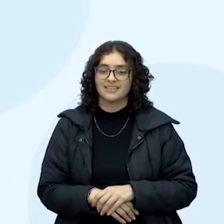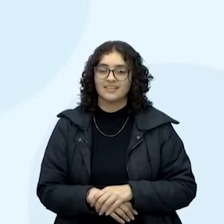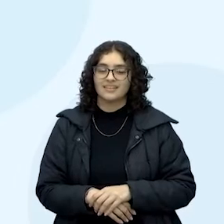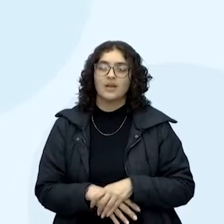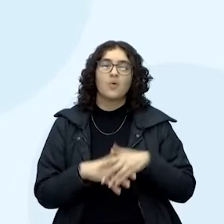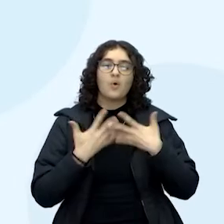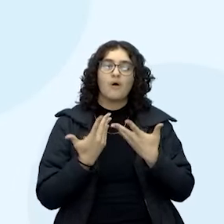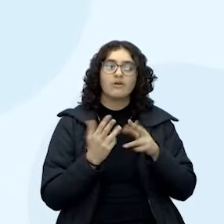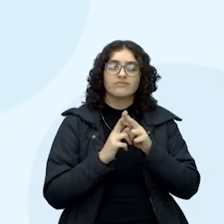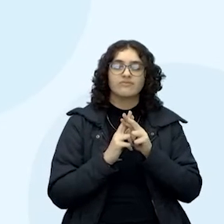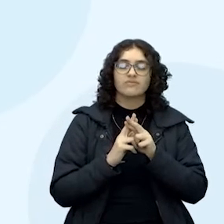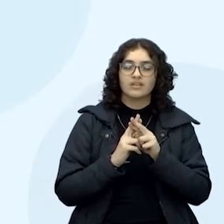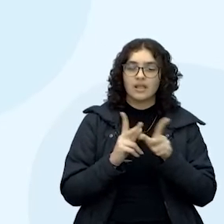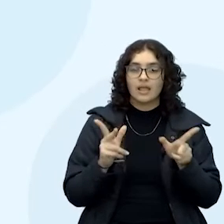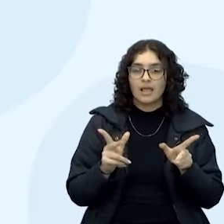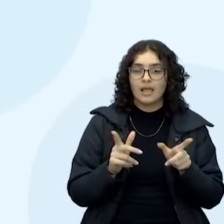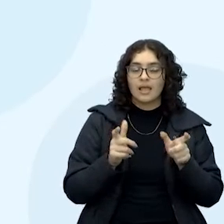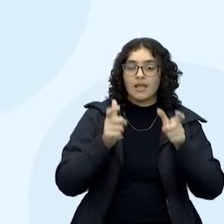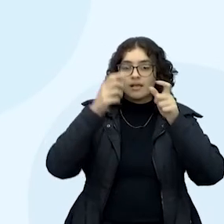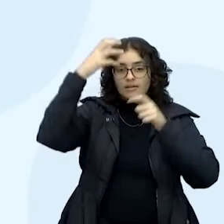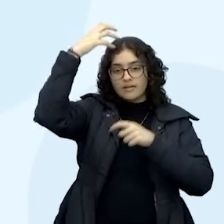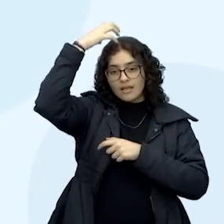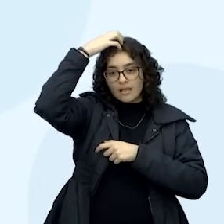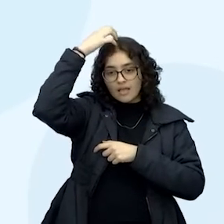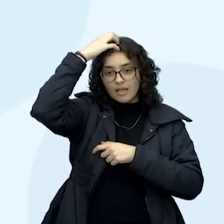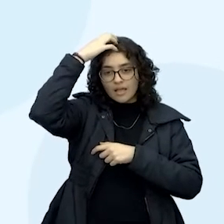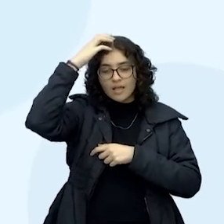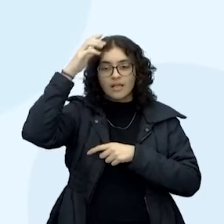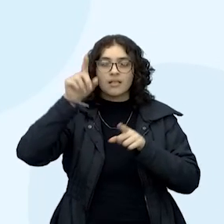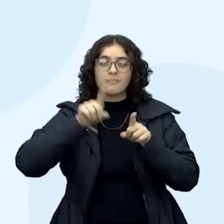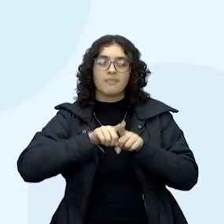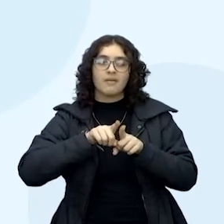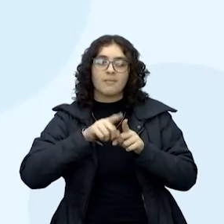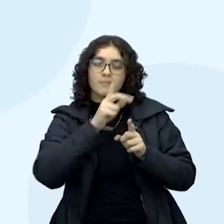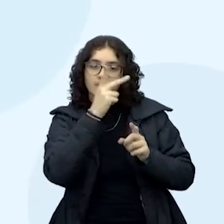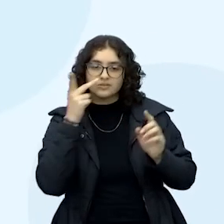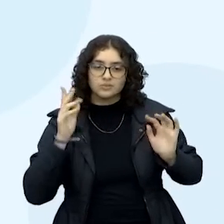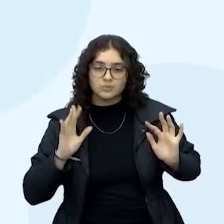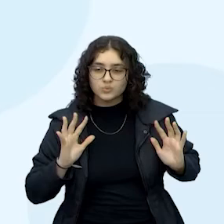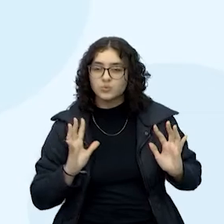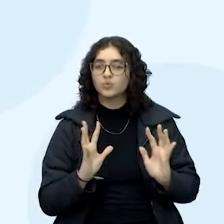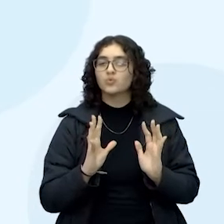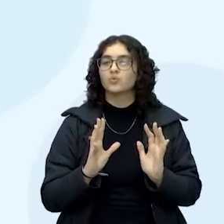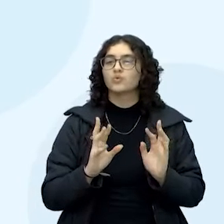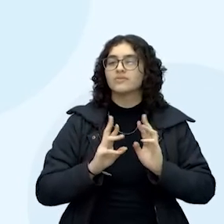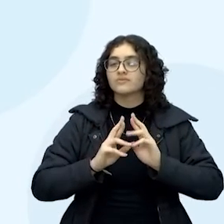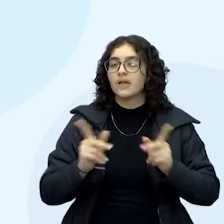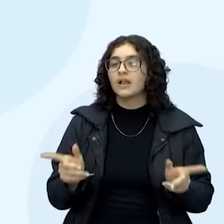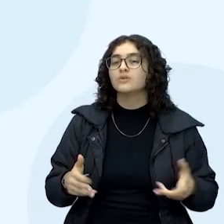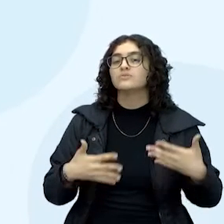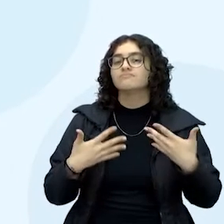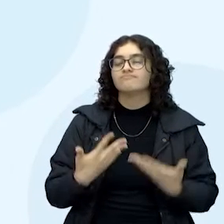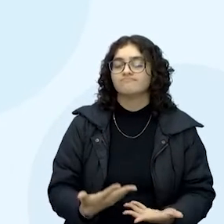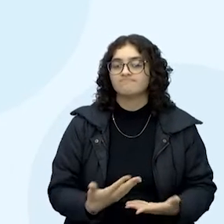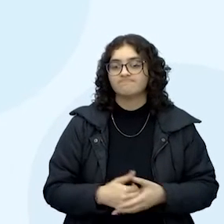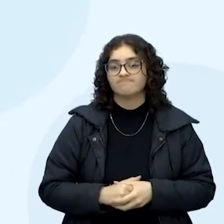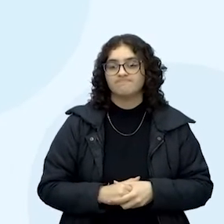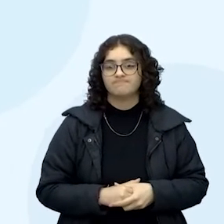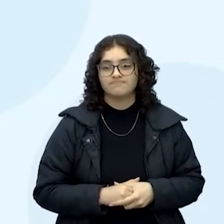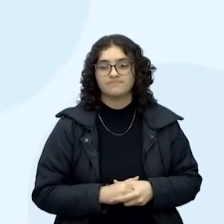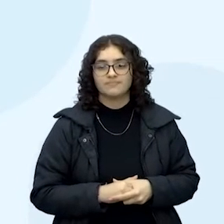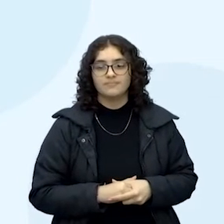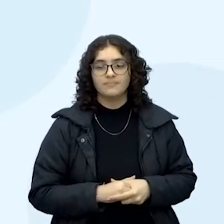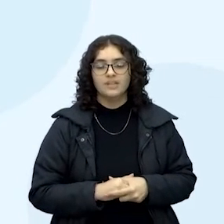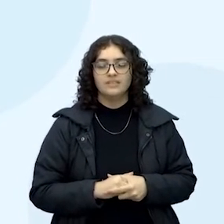Qual a diferença entre monarquia e república? Já que falamos sobre, né, esses regimes políticos,